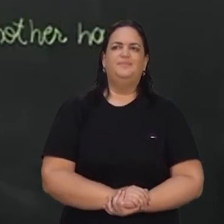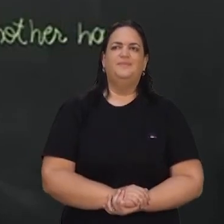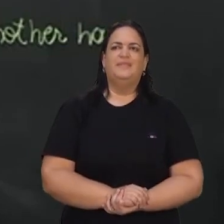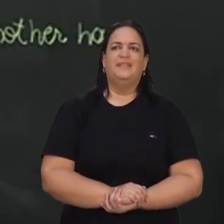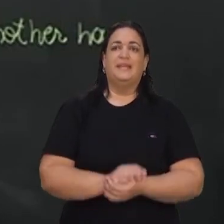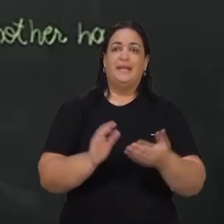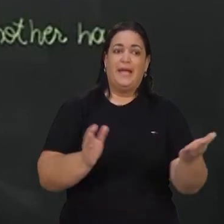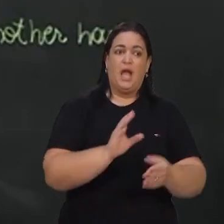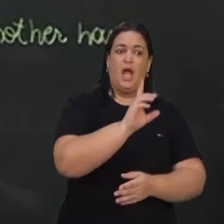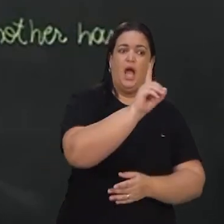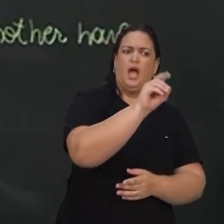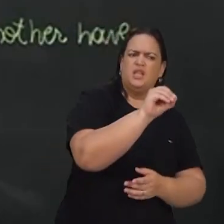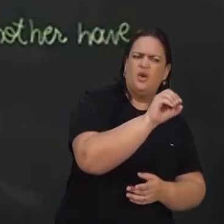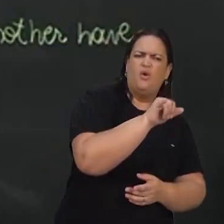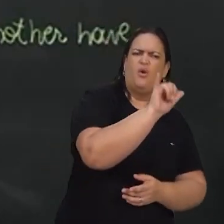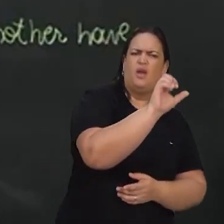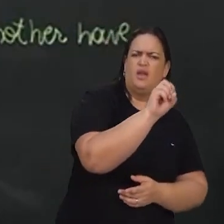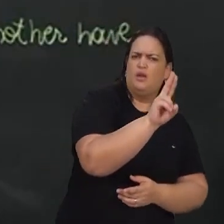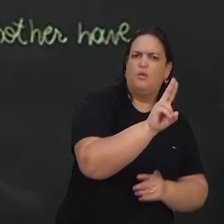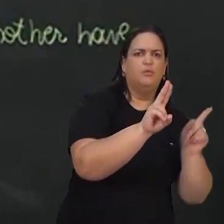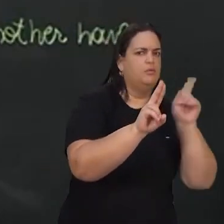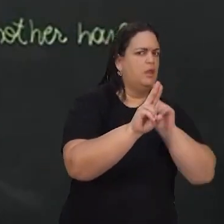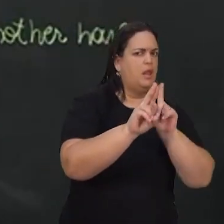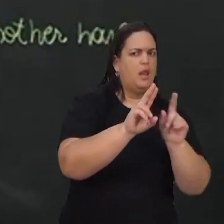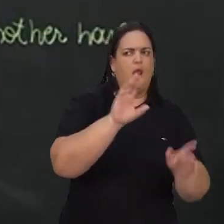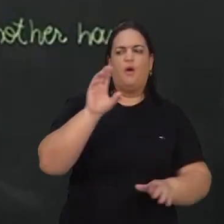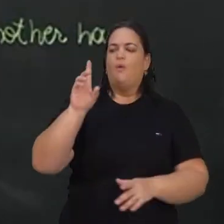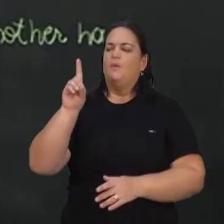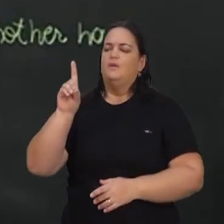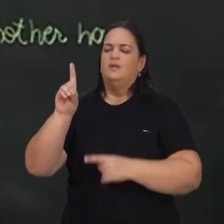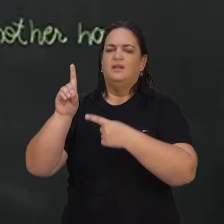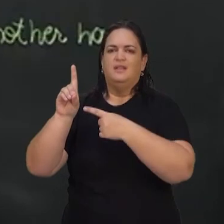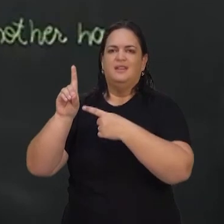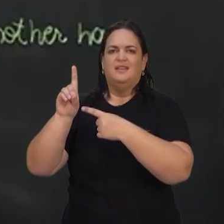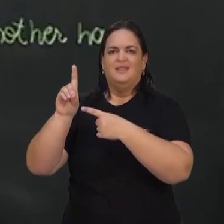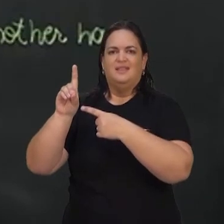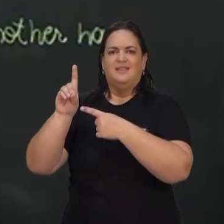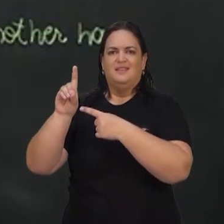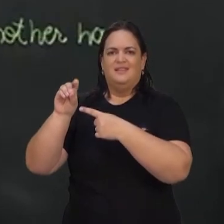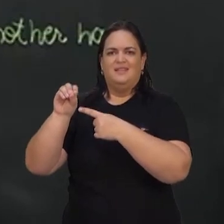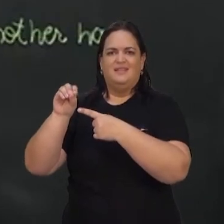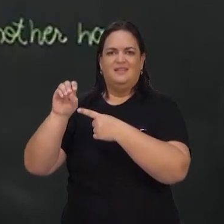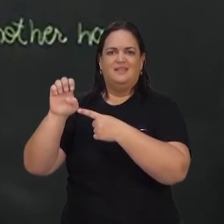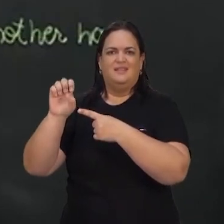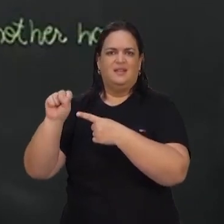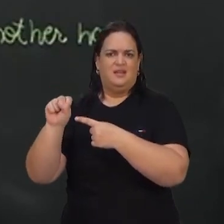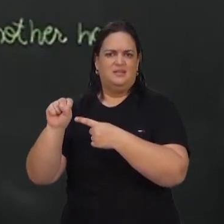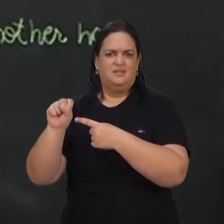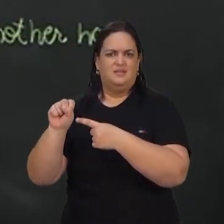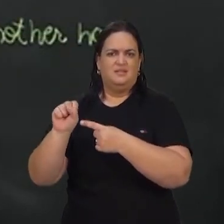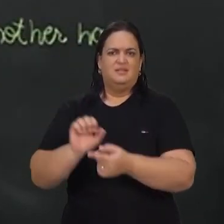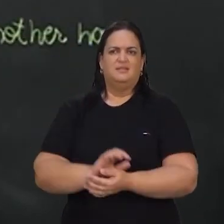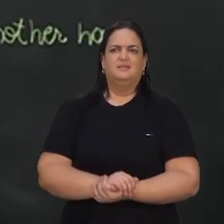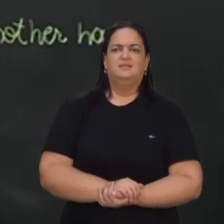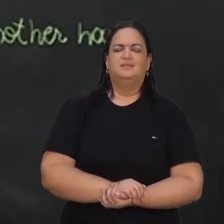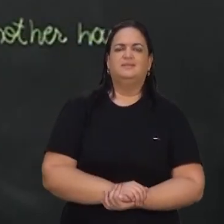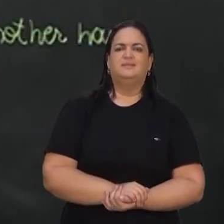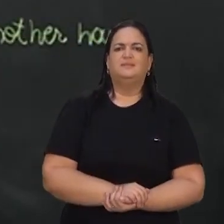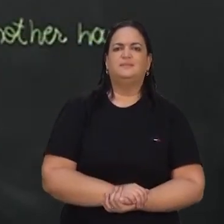o ajudante na pergunta para your mother, que é she, é o does, e não mais o